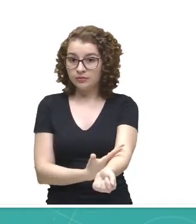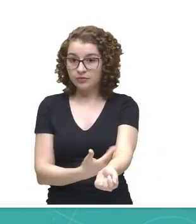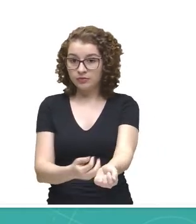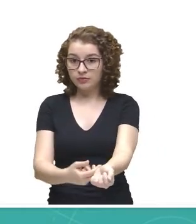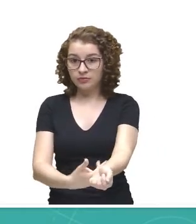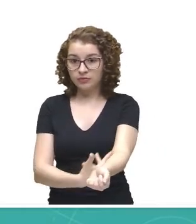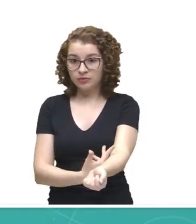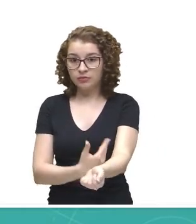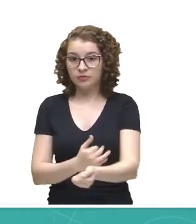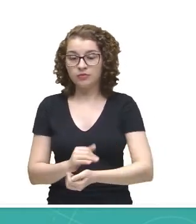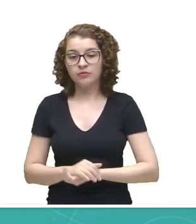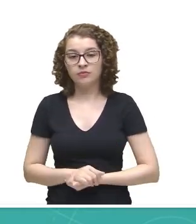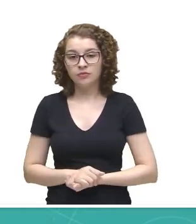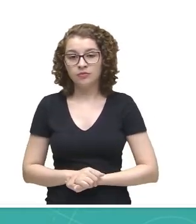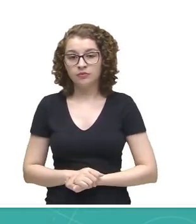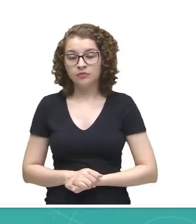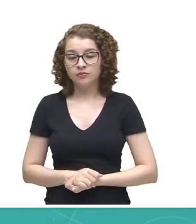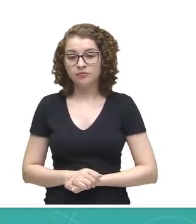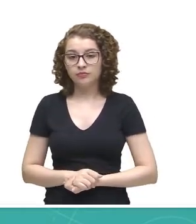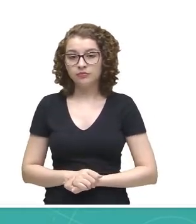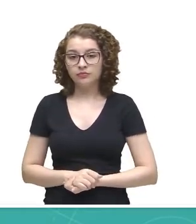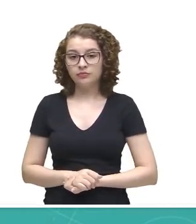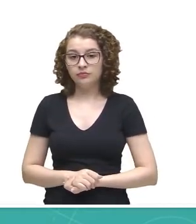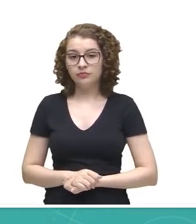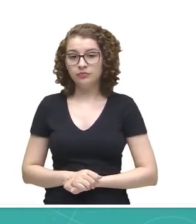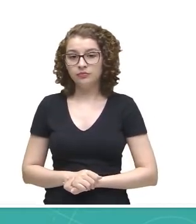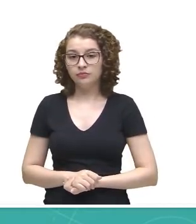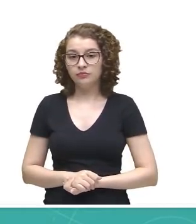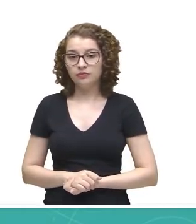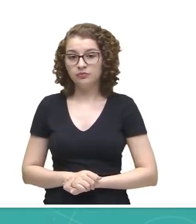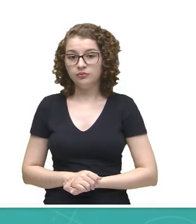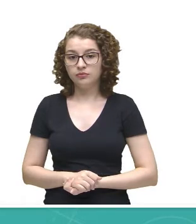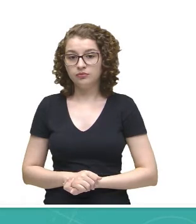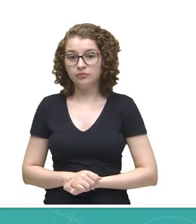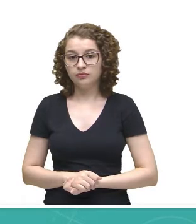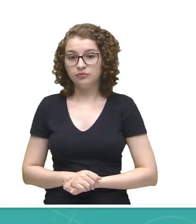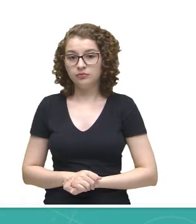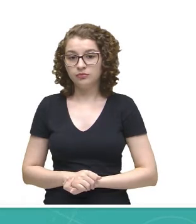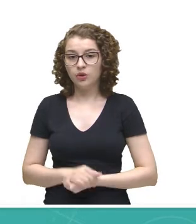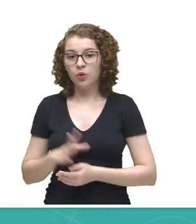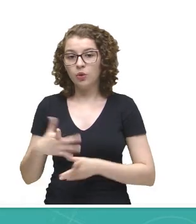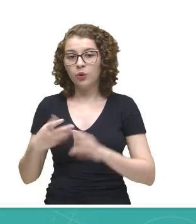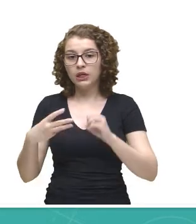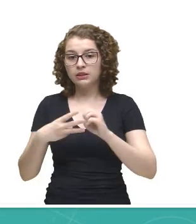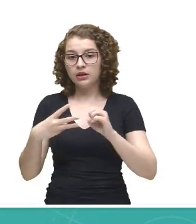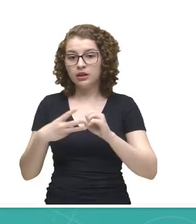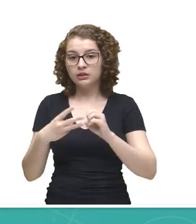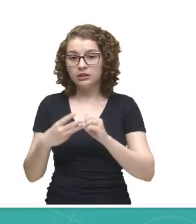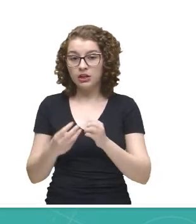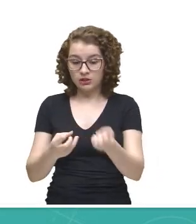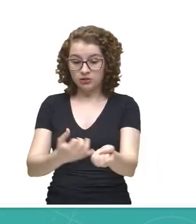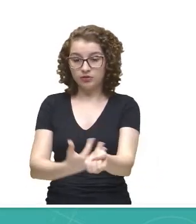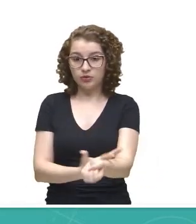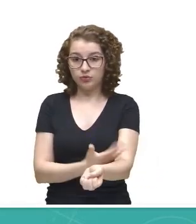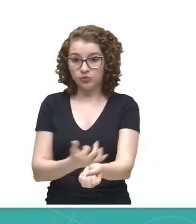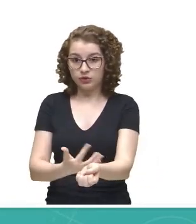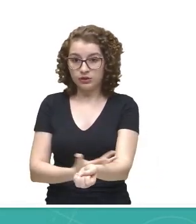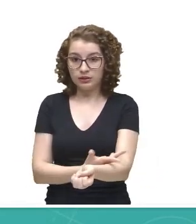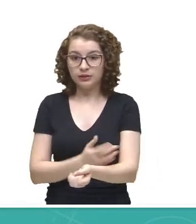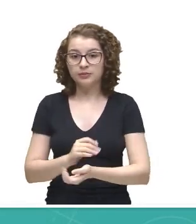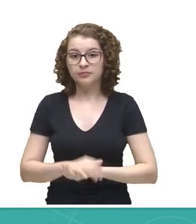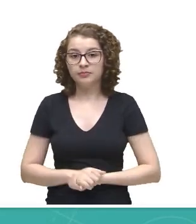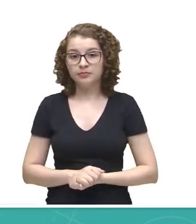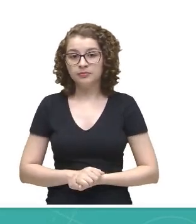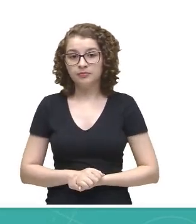ali a composição do nosso sangue, tá? Essa imagem representa pra gente as células que compõem esse tecido, tá?